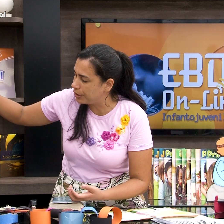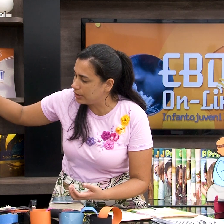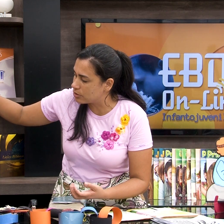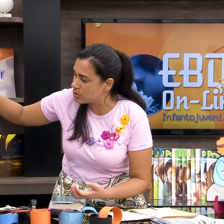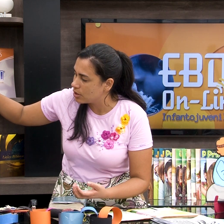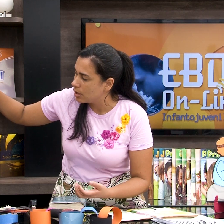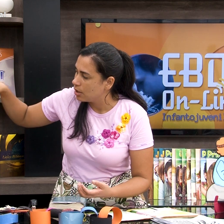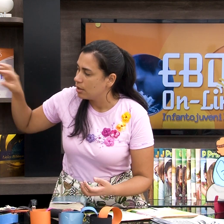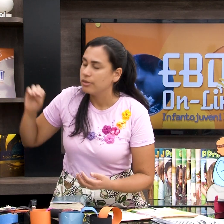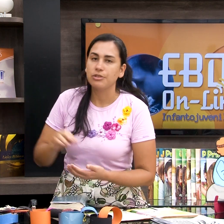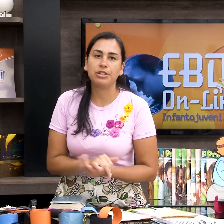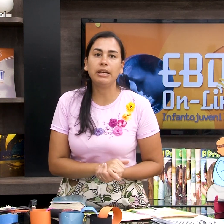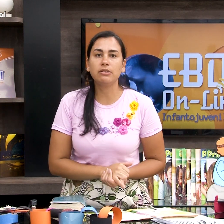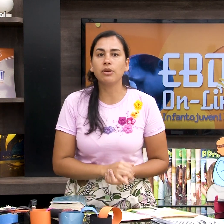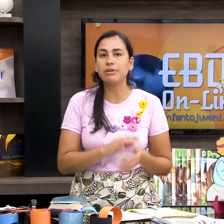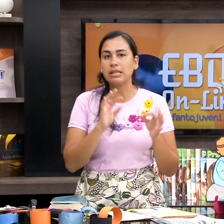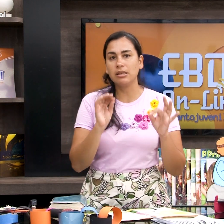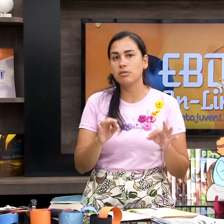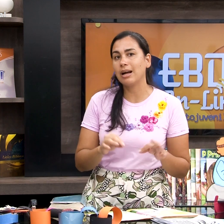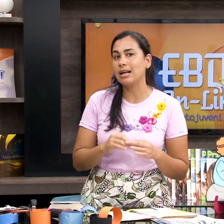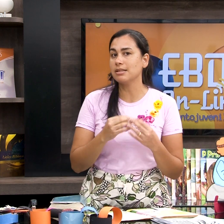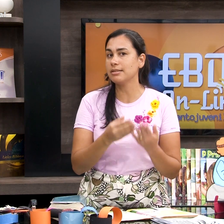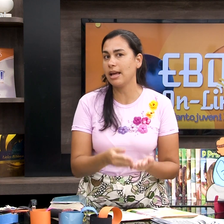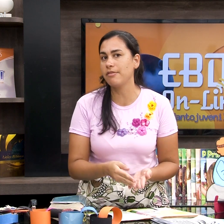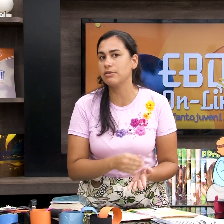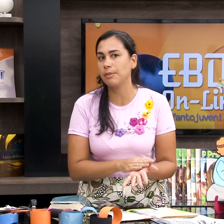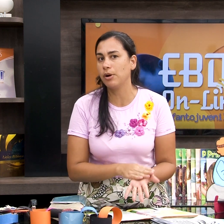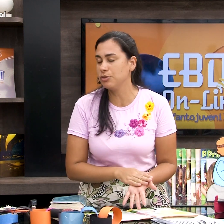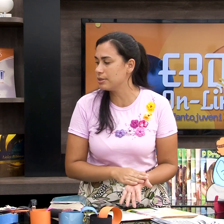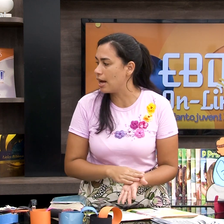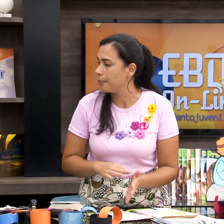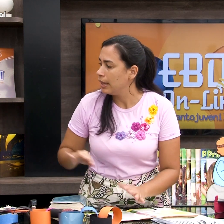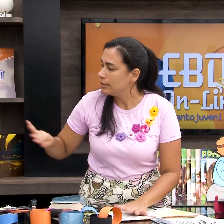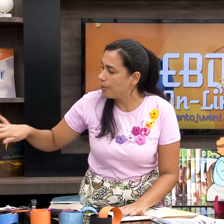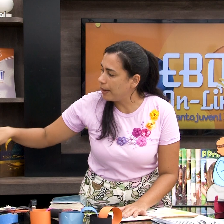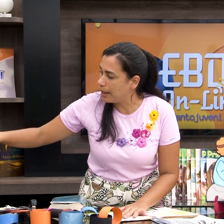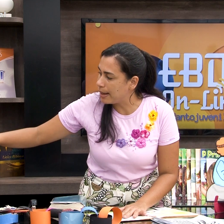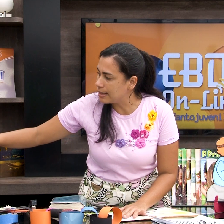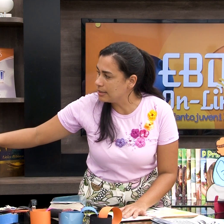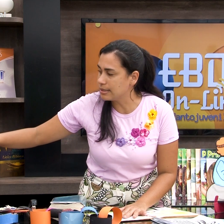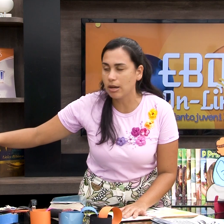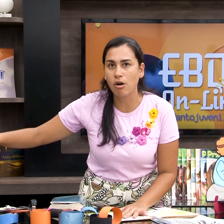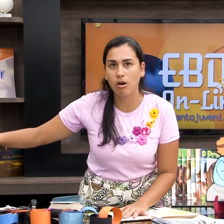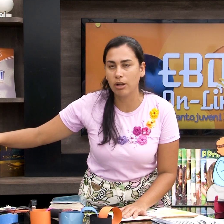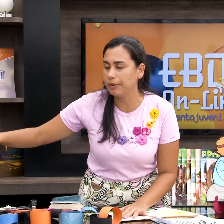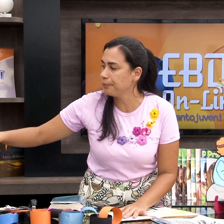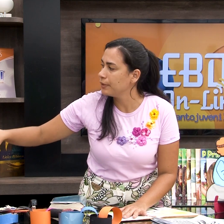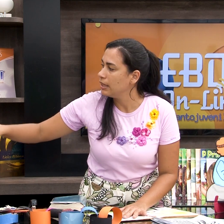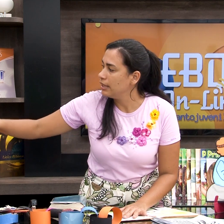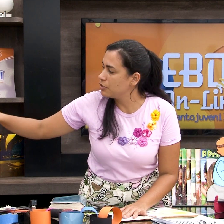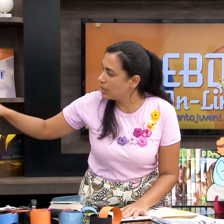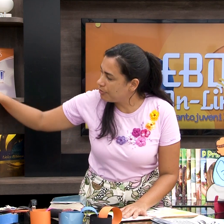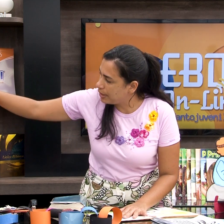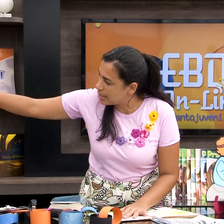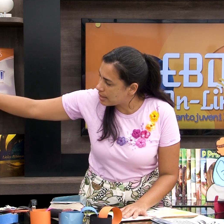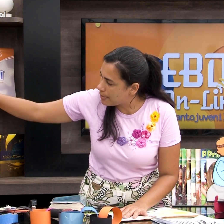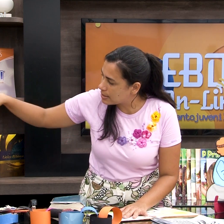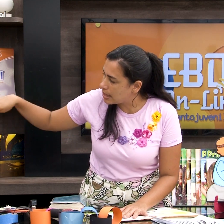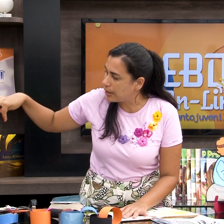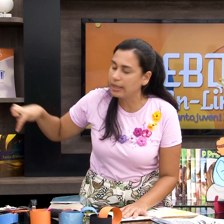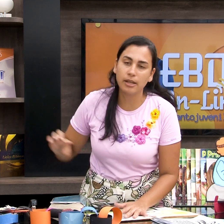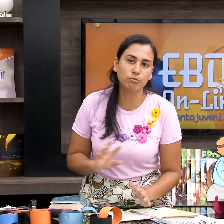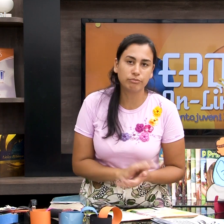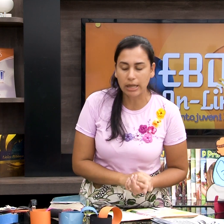papéis coloridos. Gente, o que você tem na sua casa serve, você pode usar. Então eu peguei metade da sacola e escrevi.